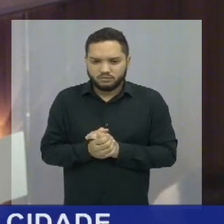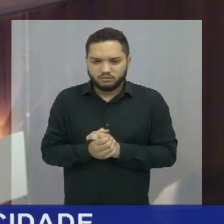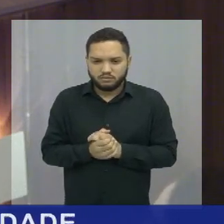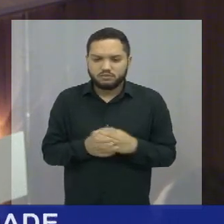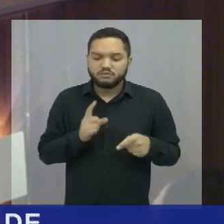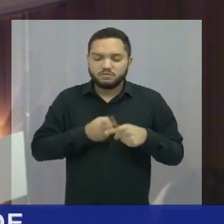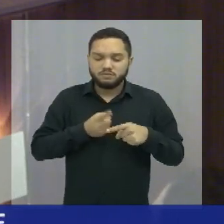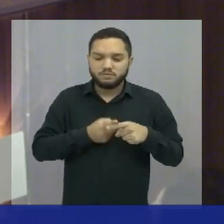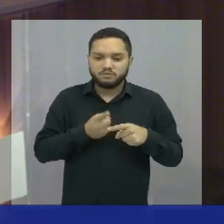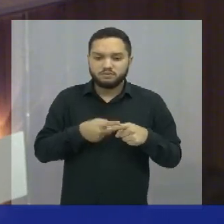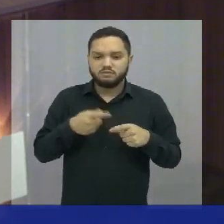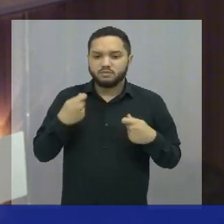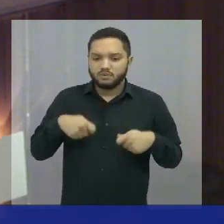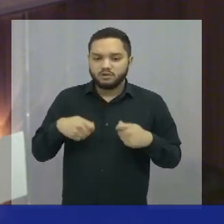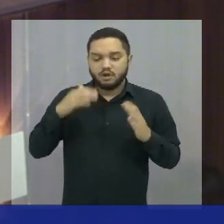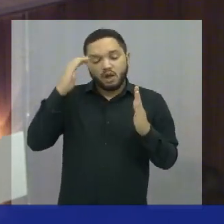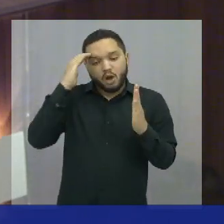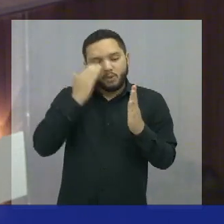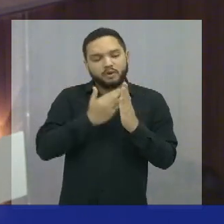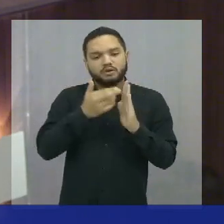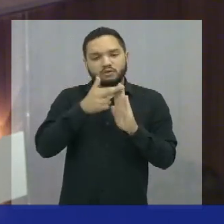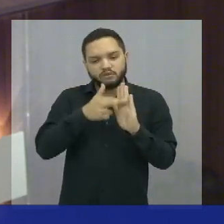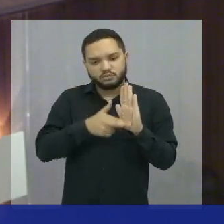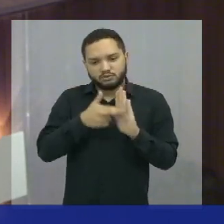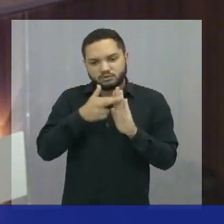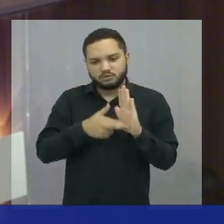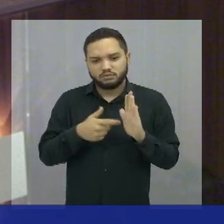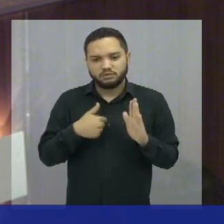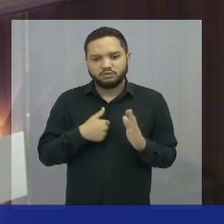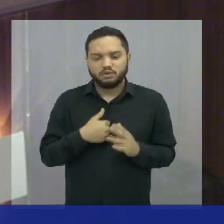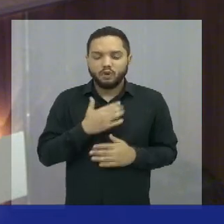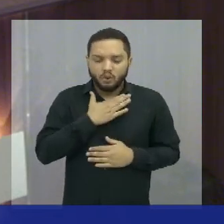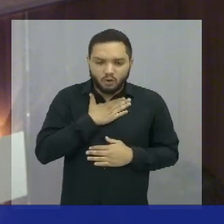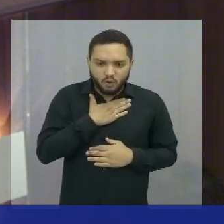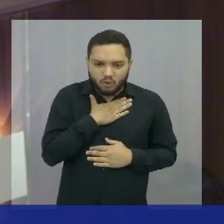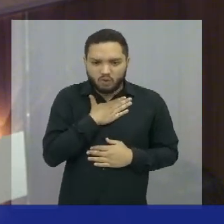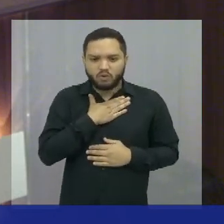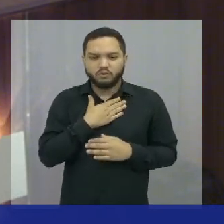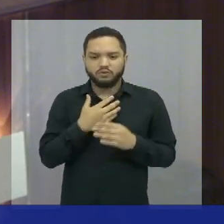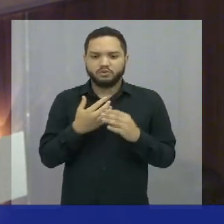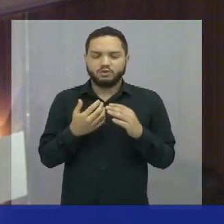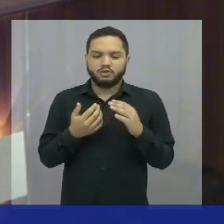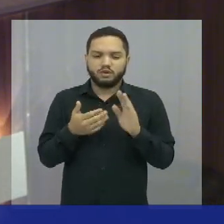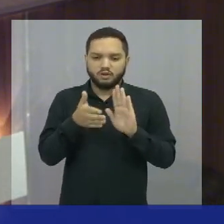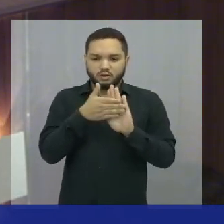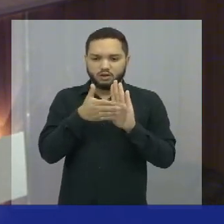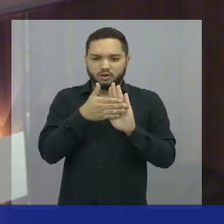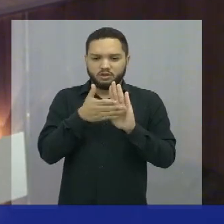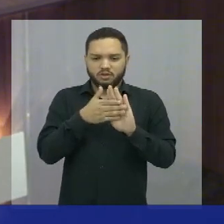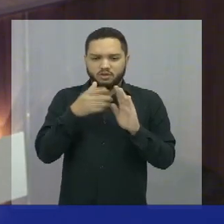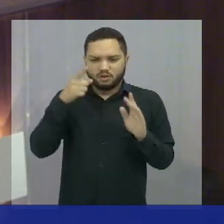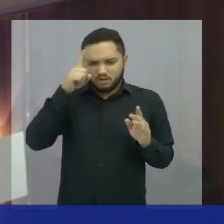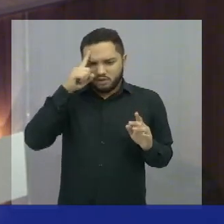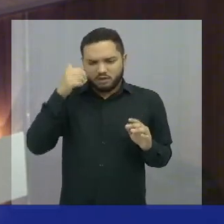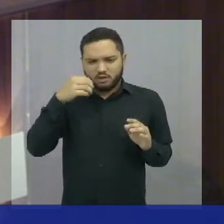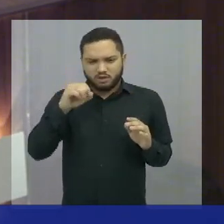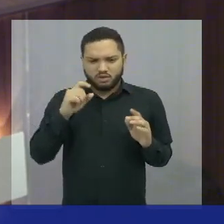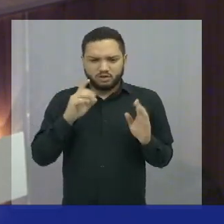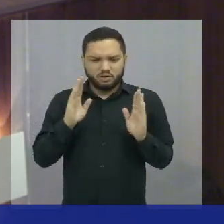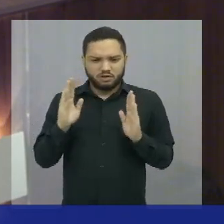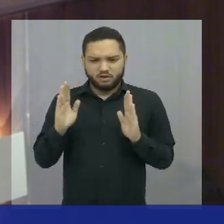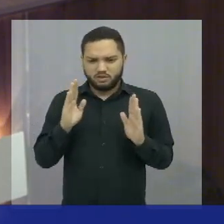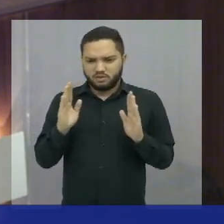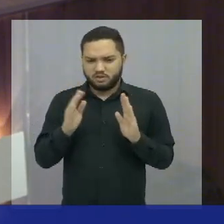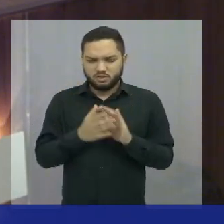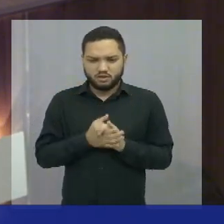Para a gente seguir. E eu adorei, porque uma proposta nossa era aumentar um pouco o prazo, que era pequeno, 10 dias. Só 10 dias a gente ajeitar